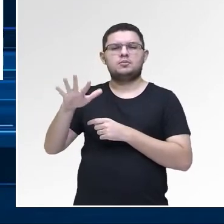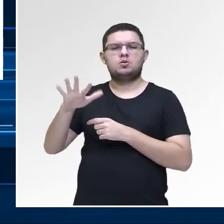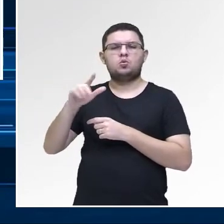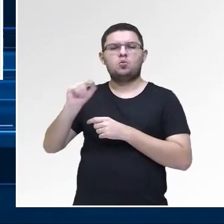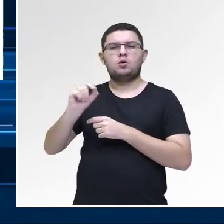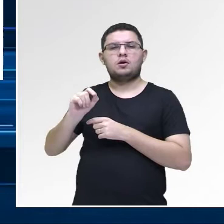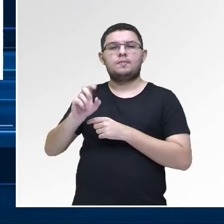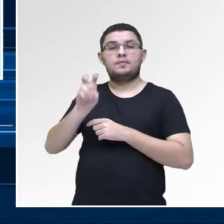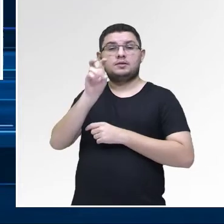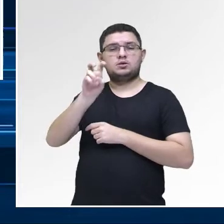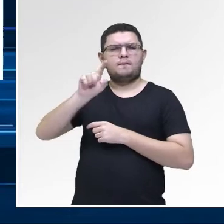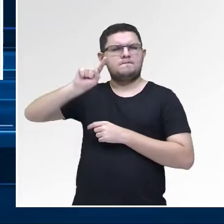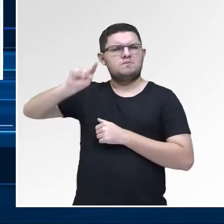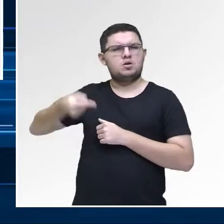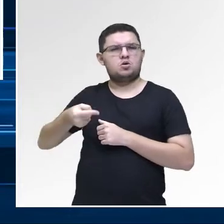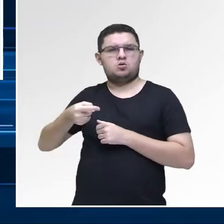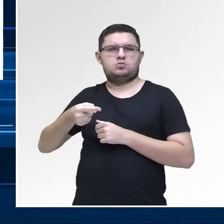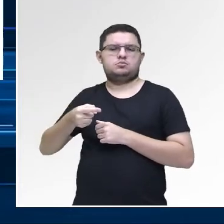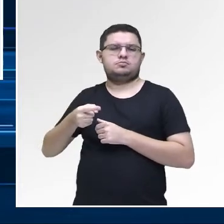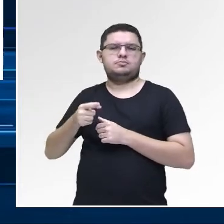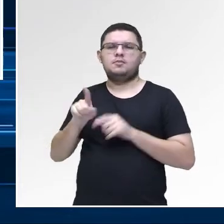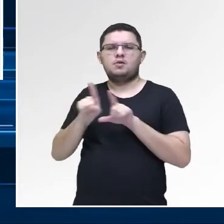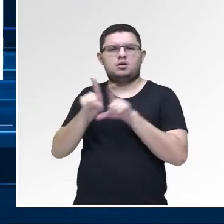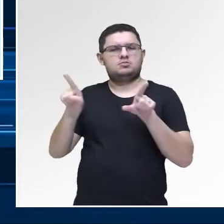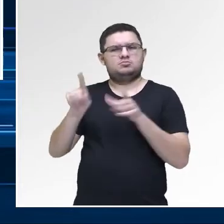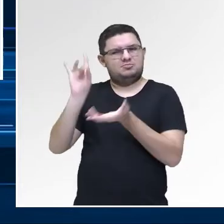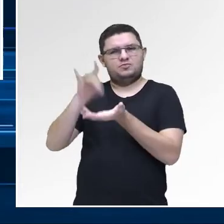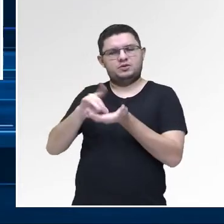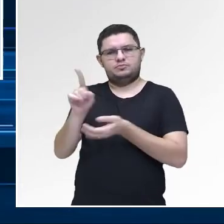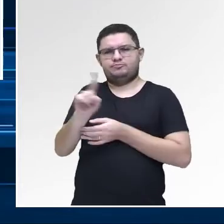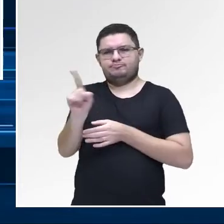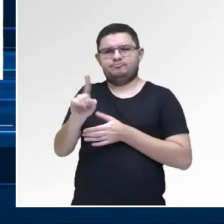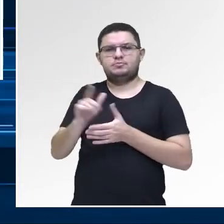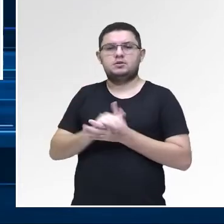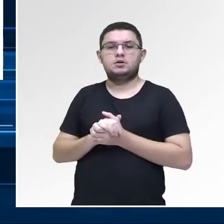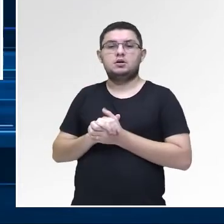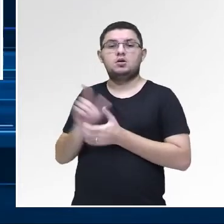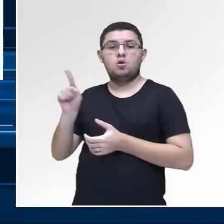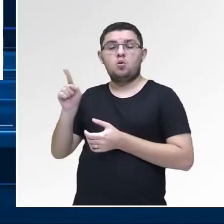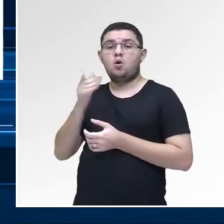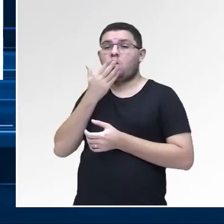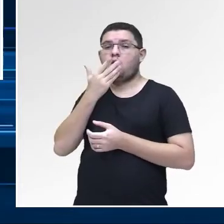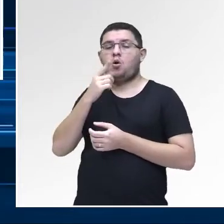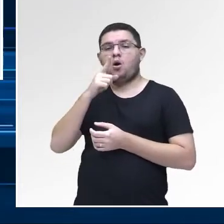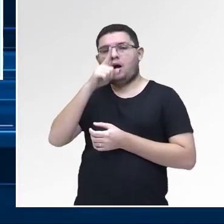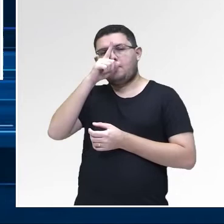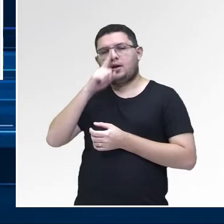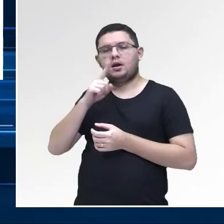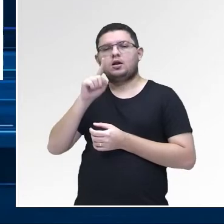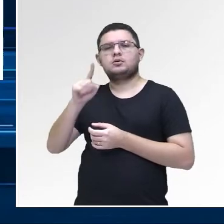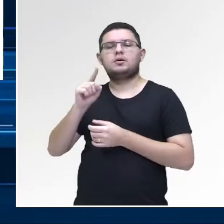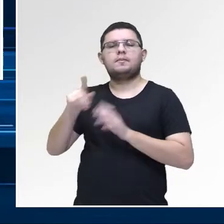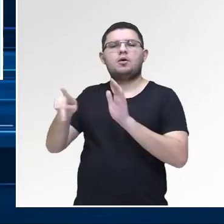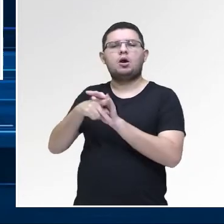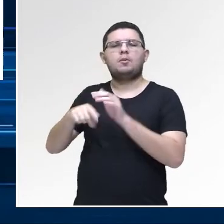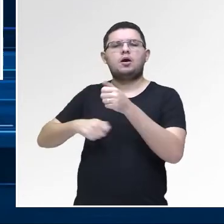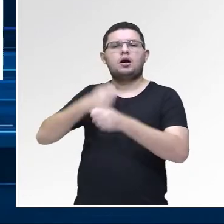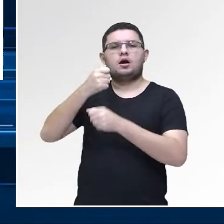5 milhões de habitantes, mas não chega a tudo isso, tá? E está com a cor amarela, 2010, ou seja,